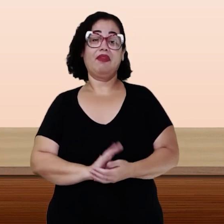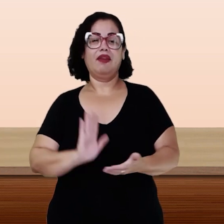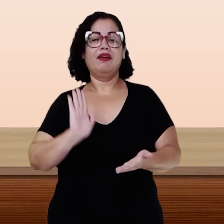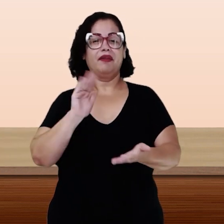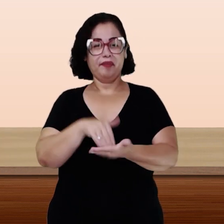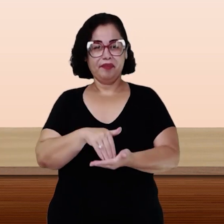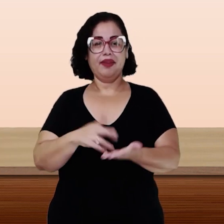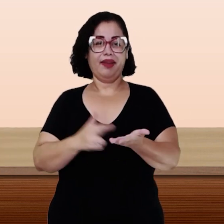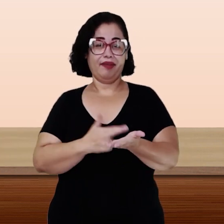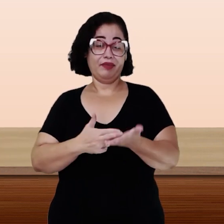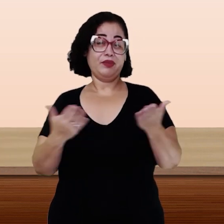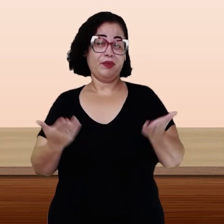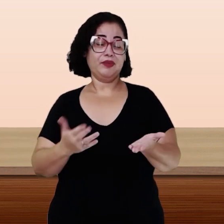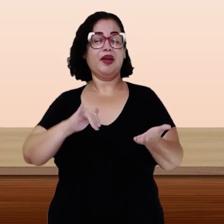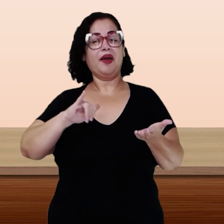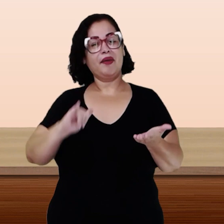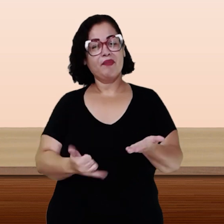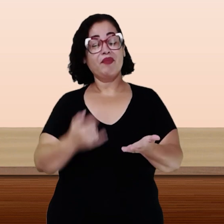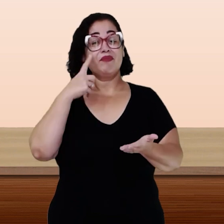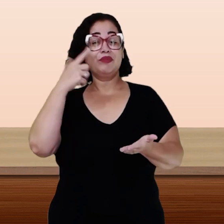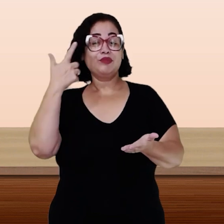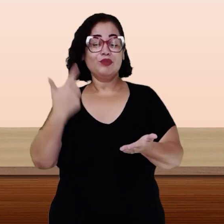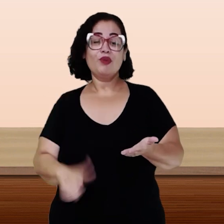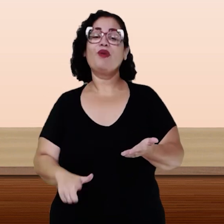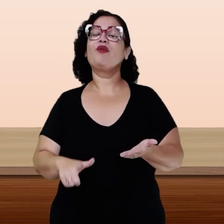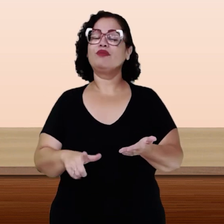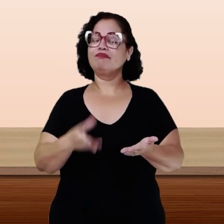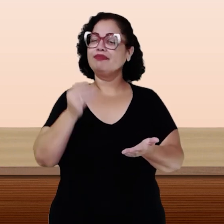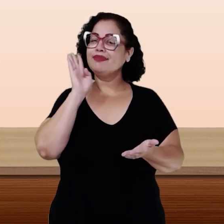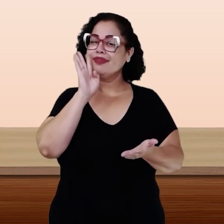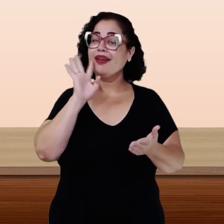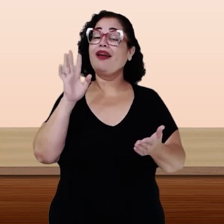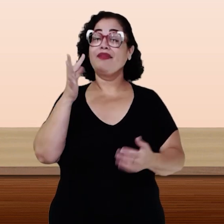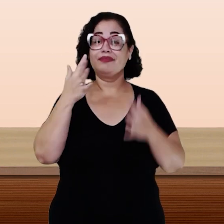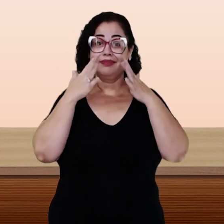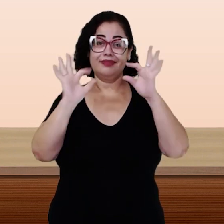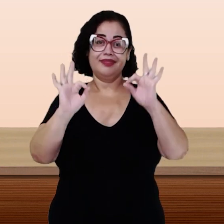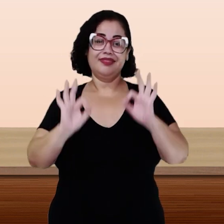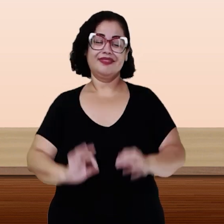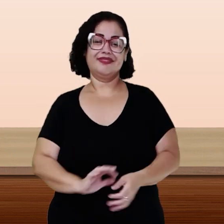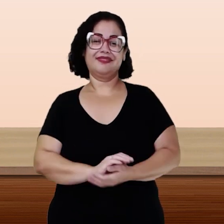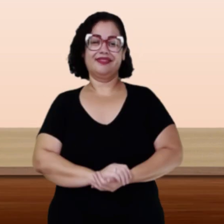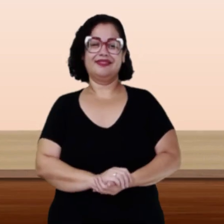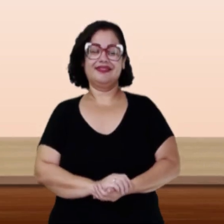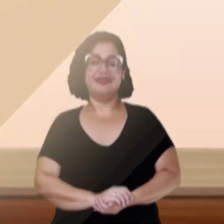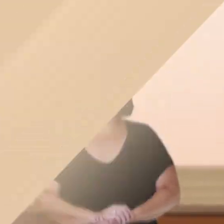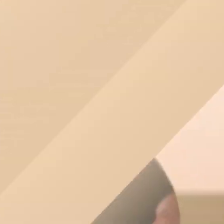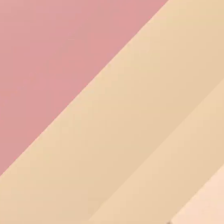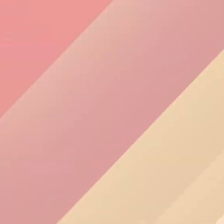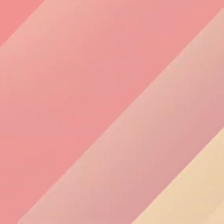para a gente encerrar nossa revista de hoje, vamos ver mais um trechinho bem legal do Se Liga.